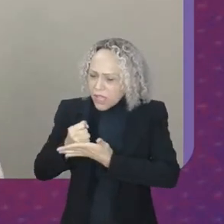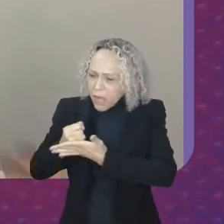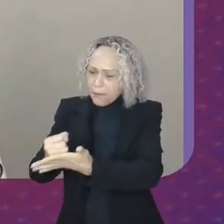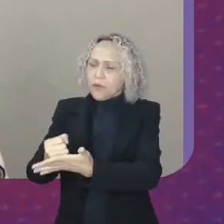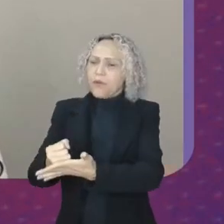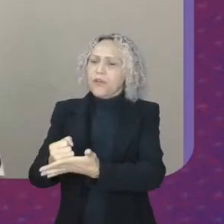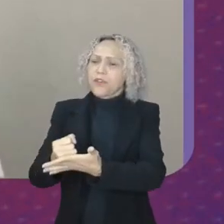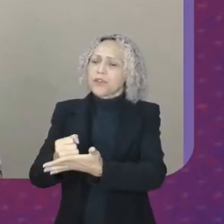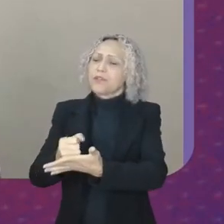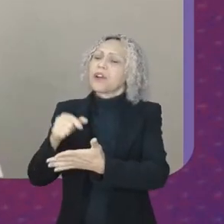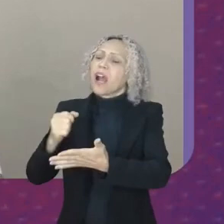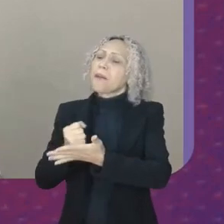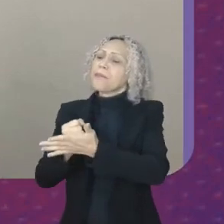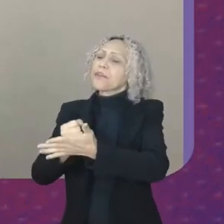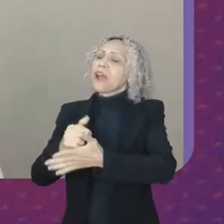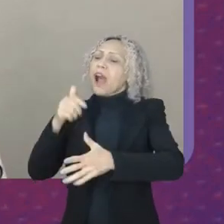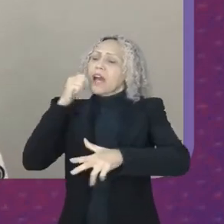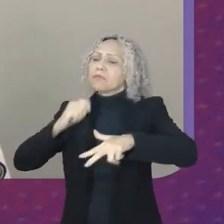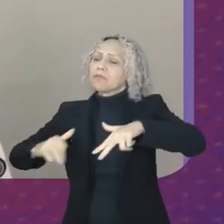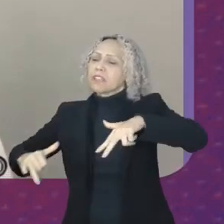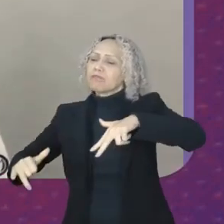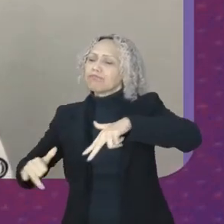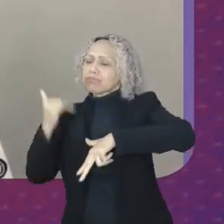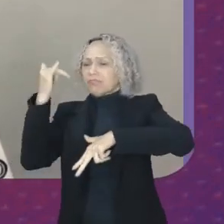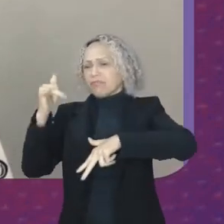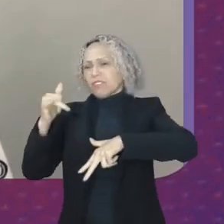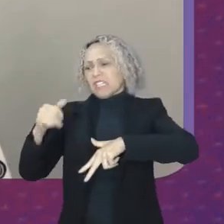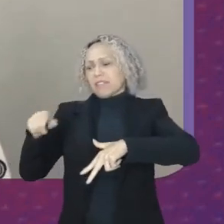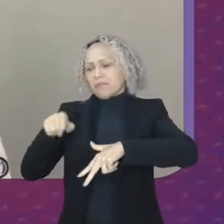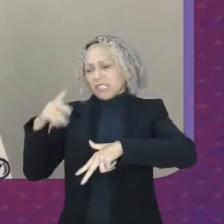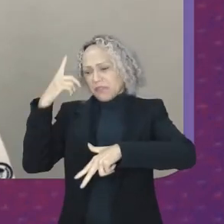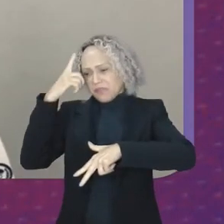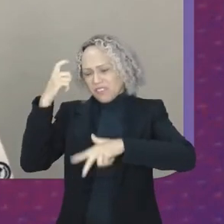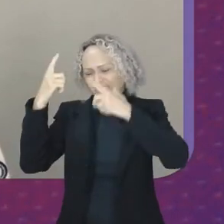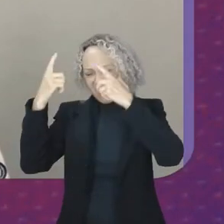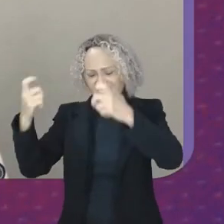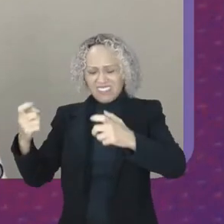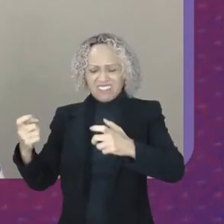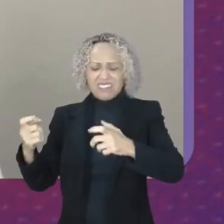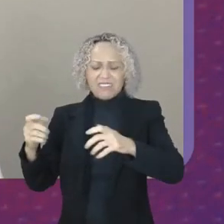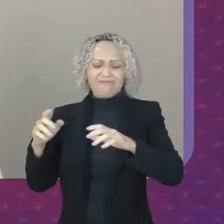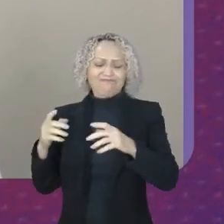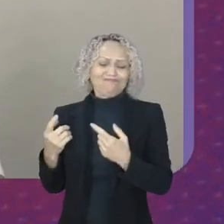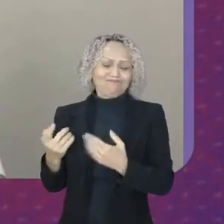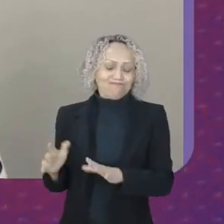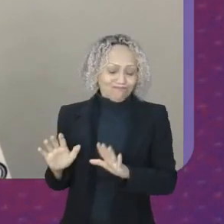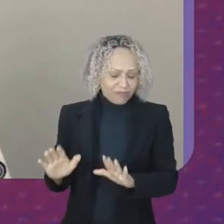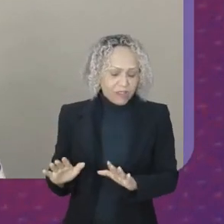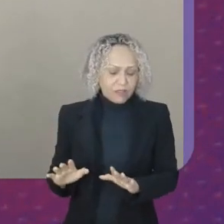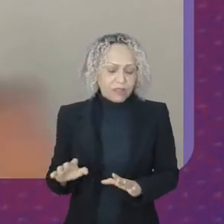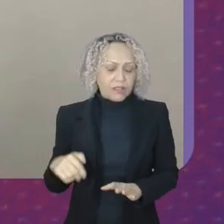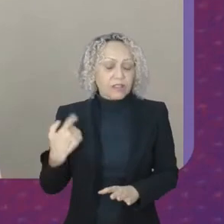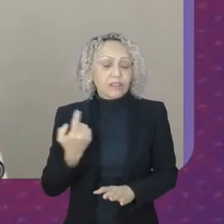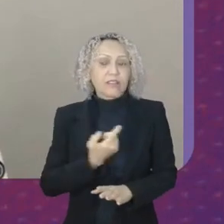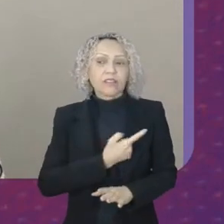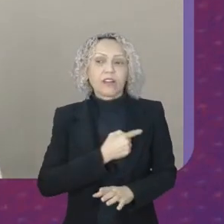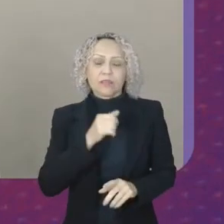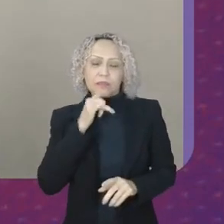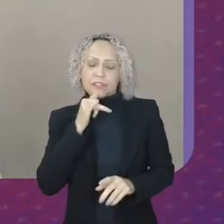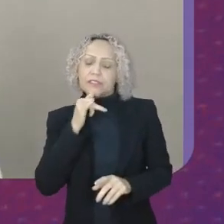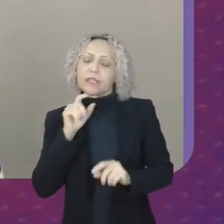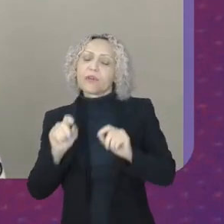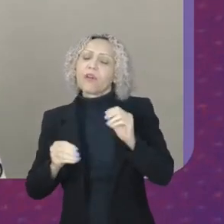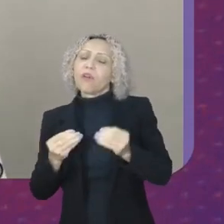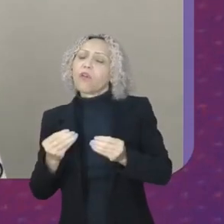está integrar e ampliar os serviços de enfrentamento à violência contra as mulheres, estão as casas da